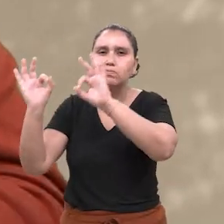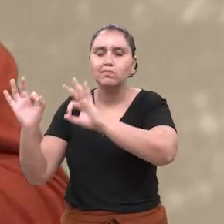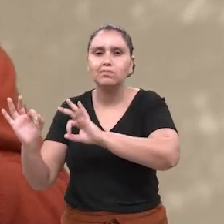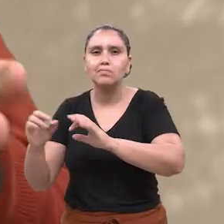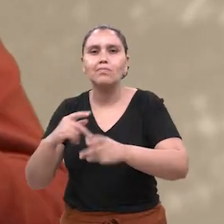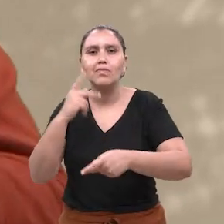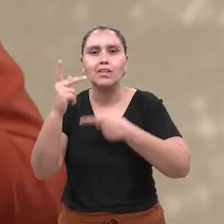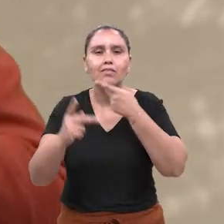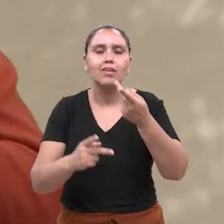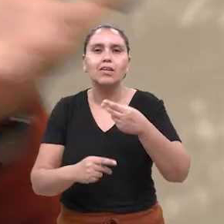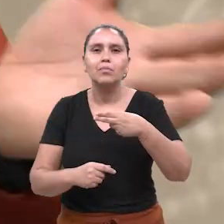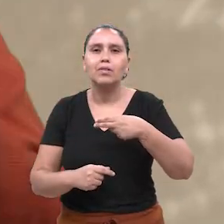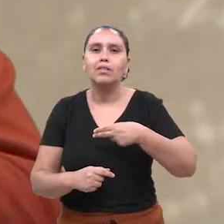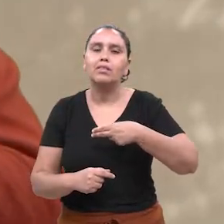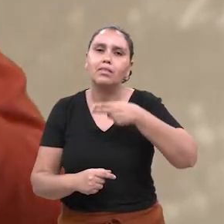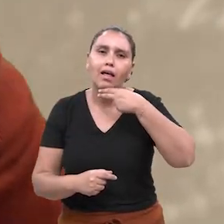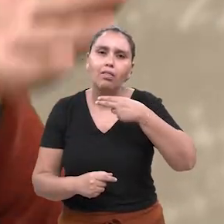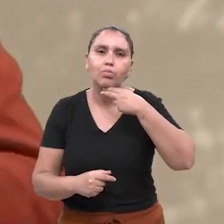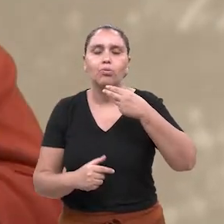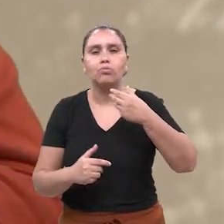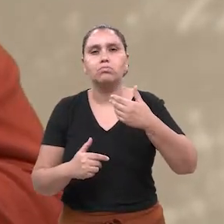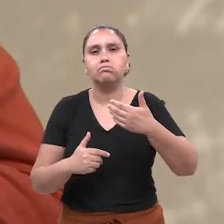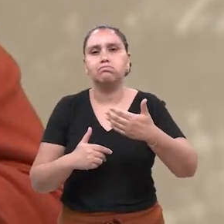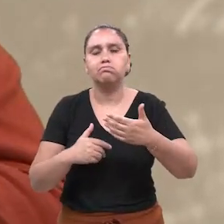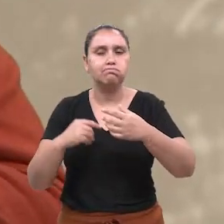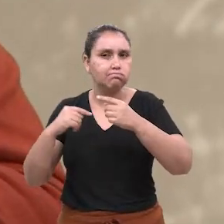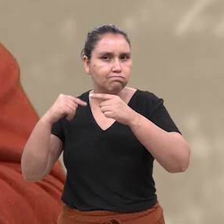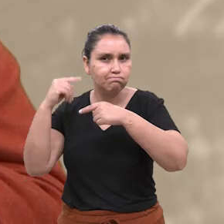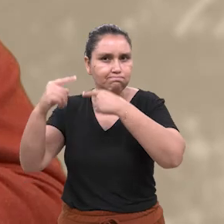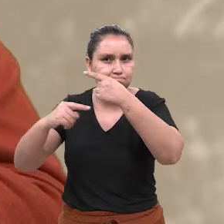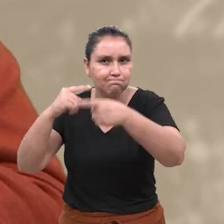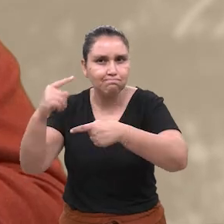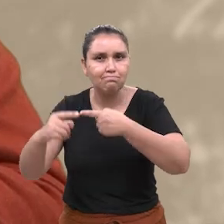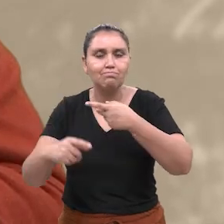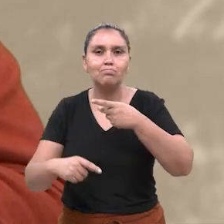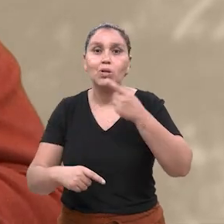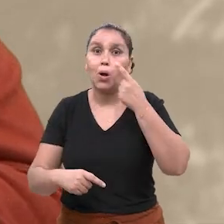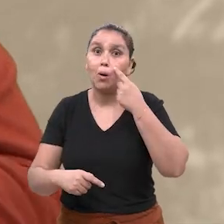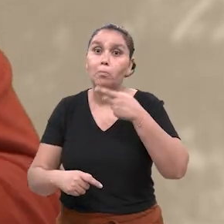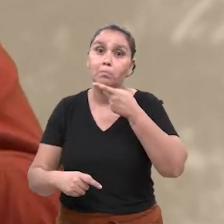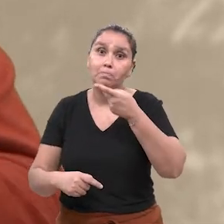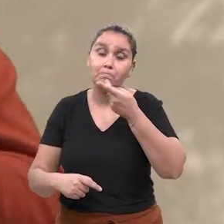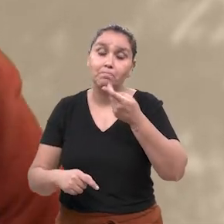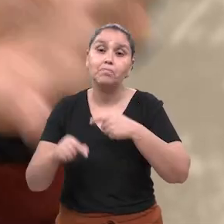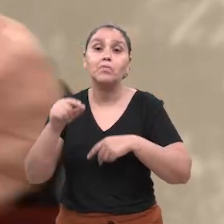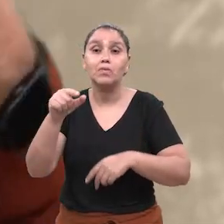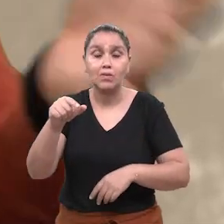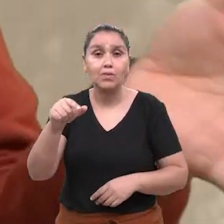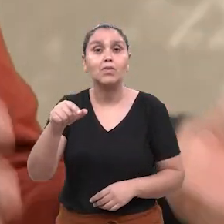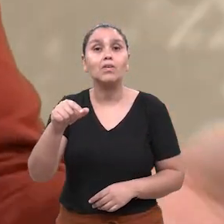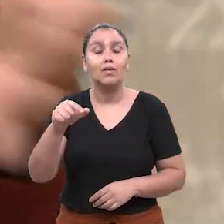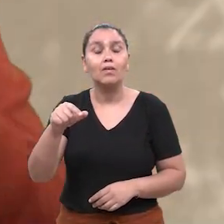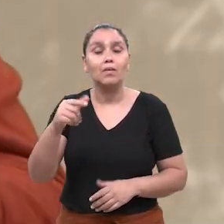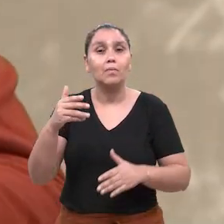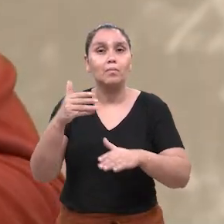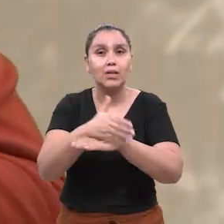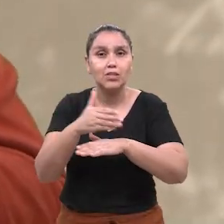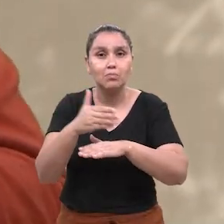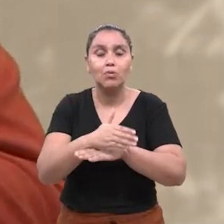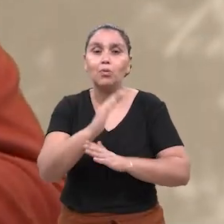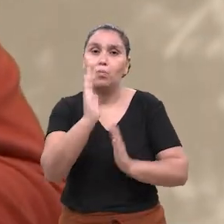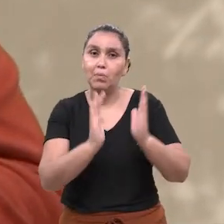para contarem daqui a pouco para os meus netos, meus bisnetos, né, e dizer, o teu avô, o teu bisavô esteve